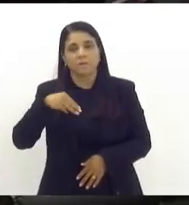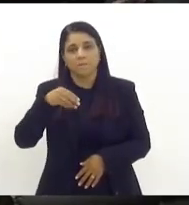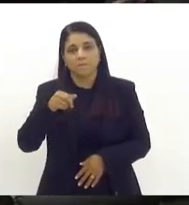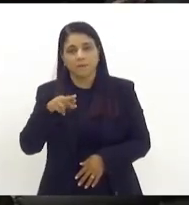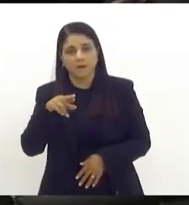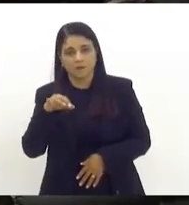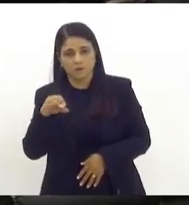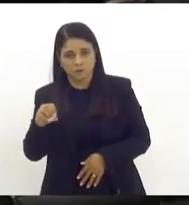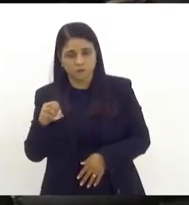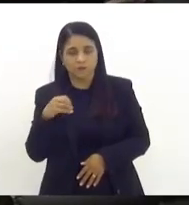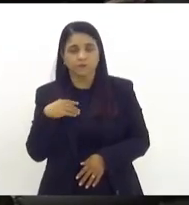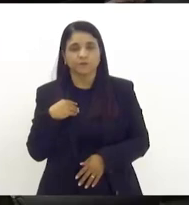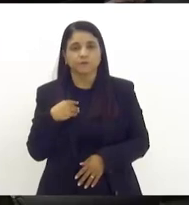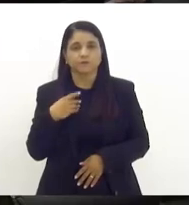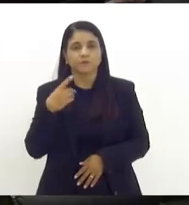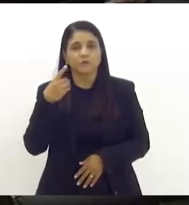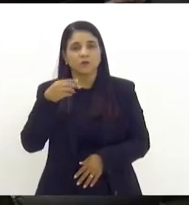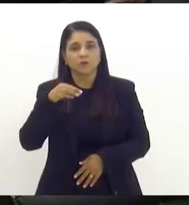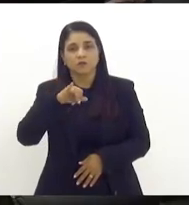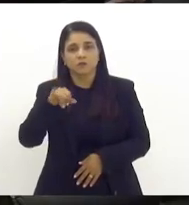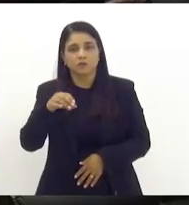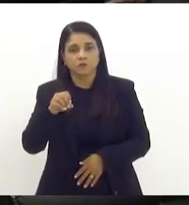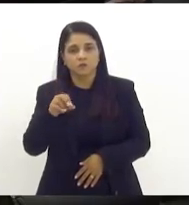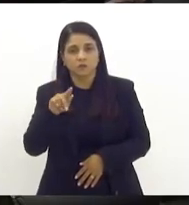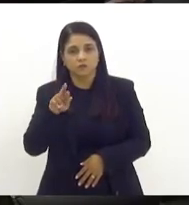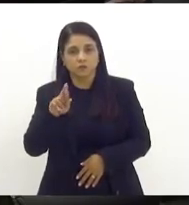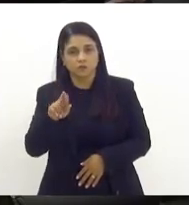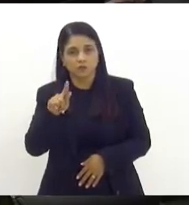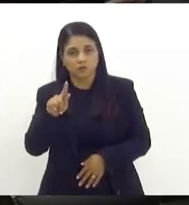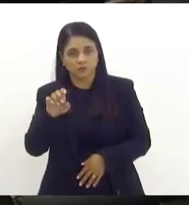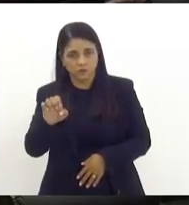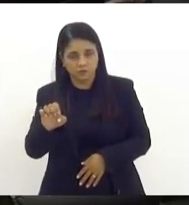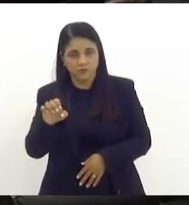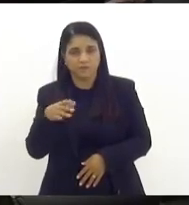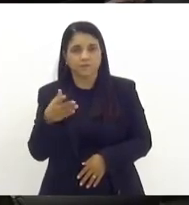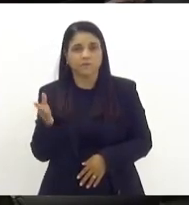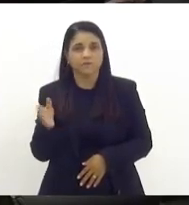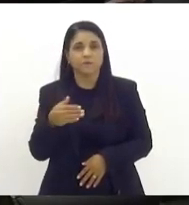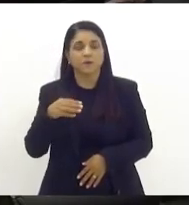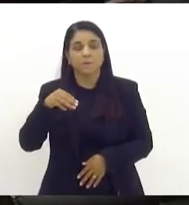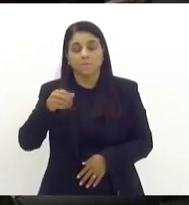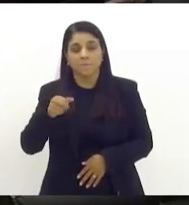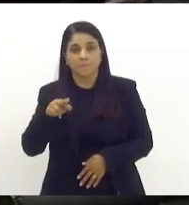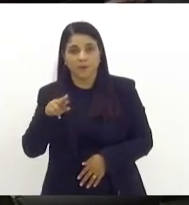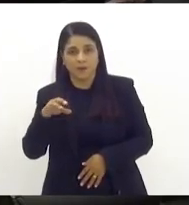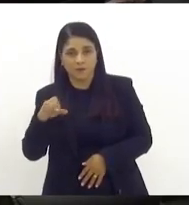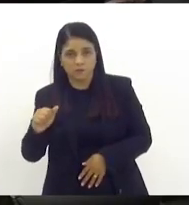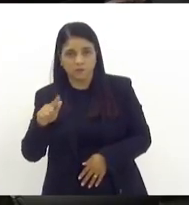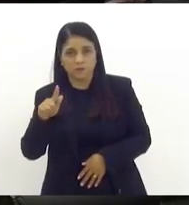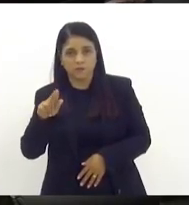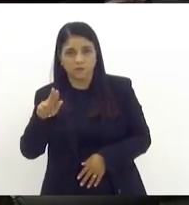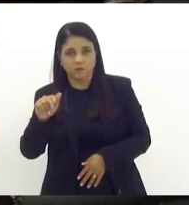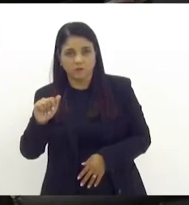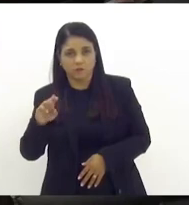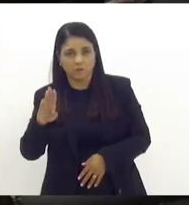canela Jorge Felipe Neto Márcio Gualberto